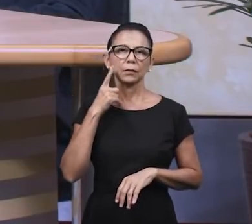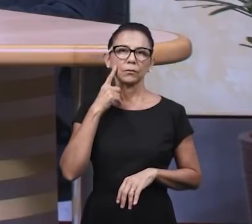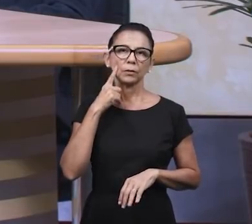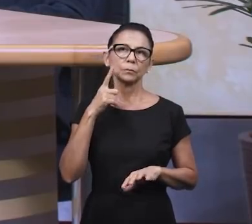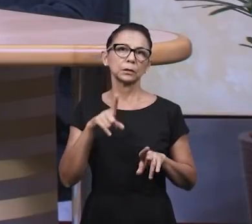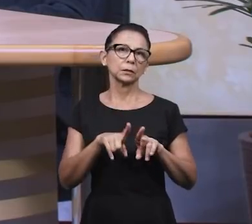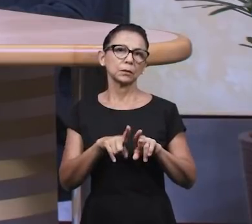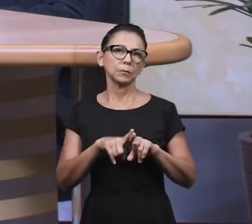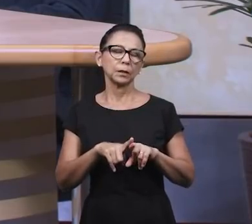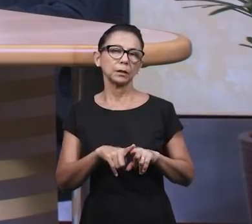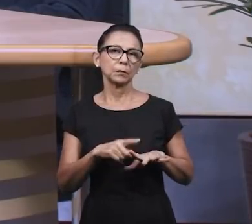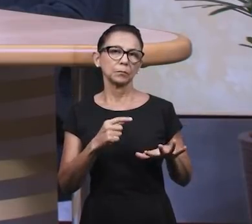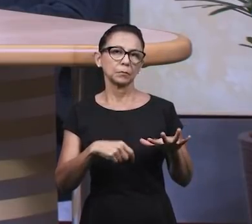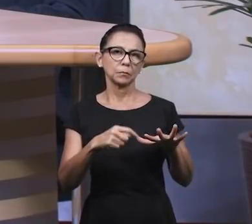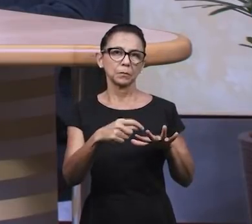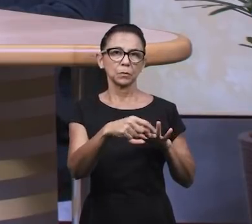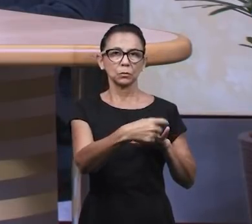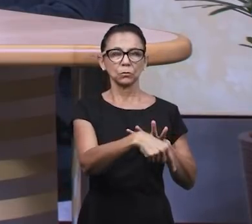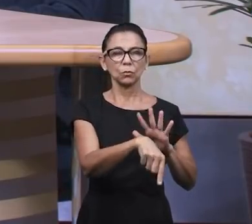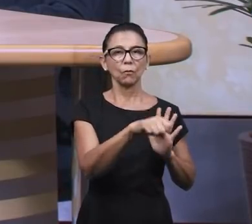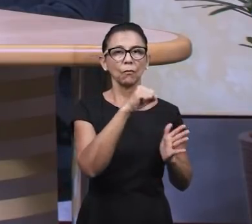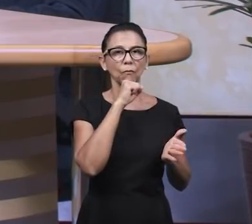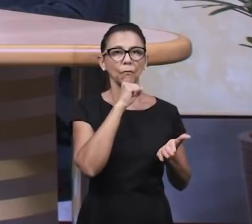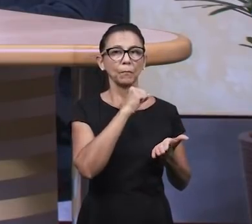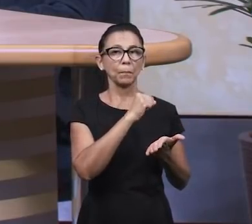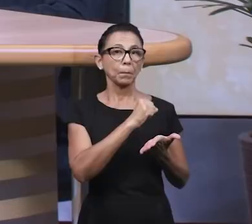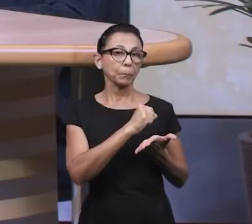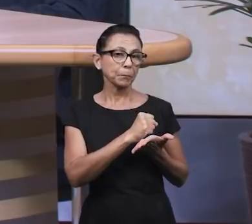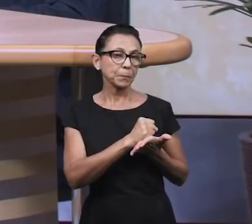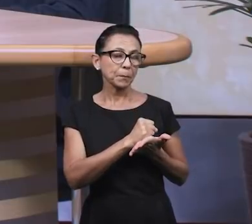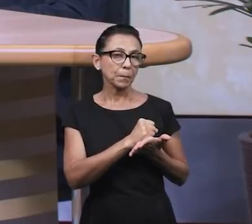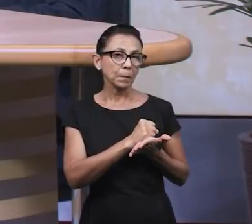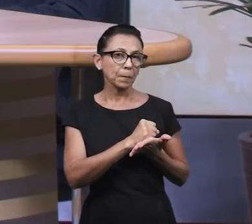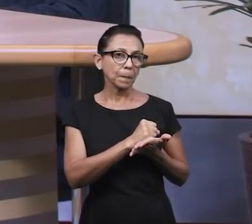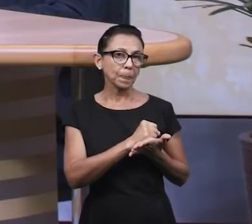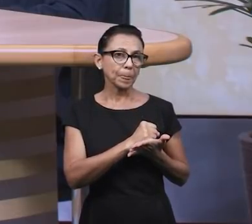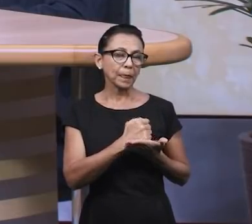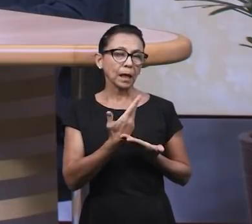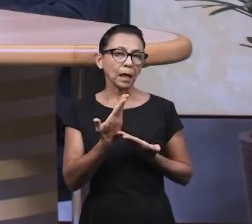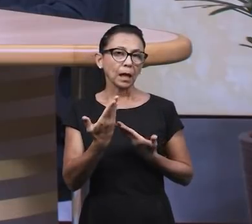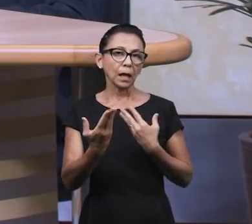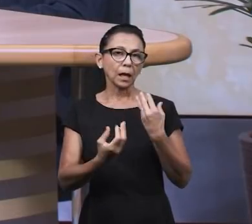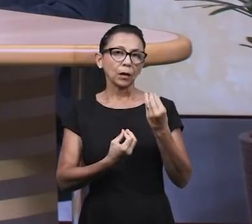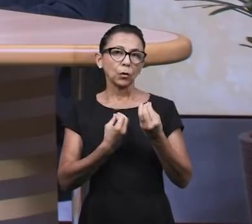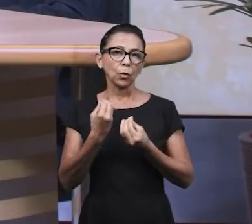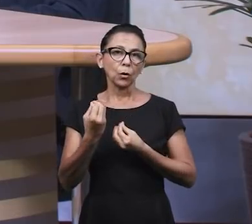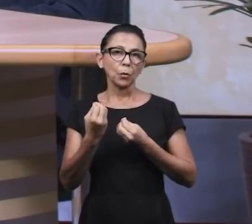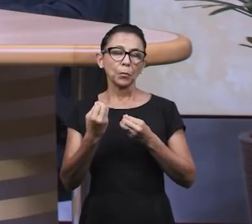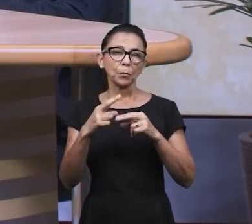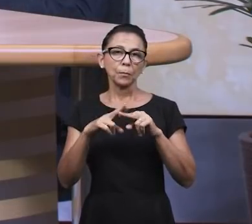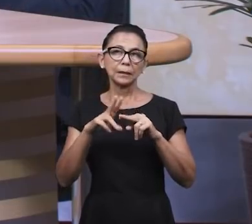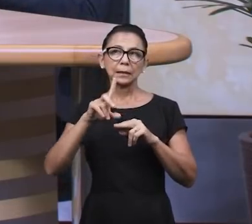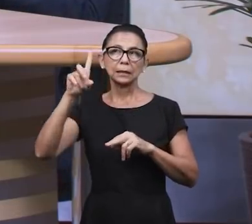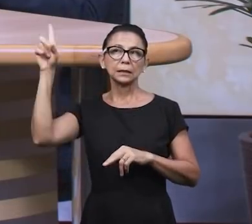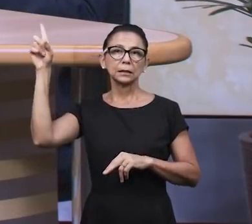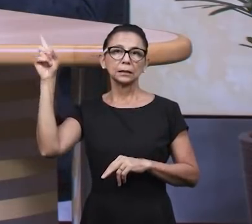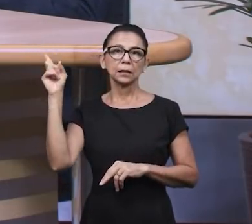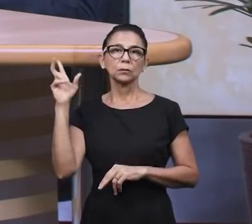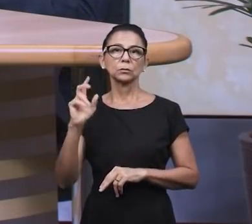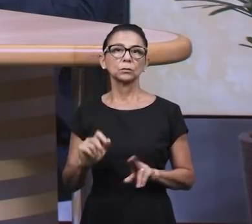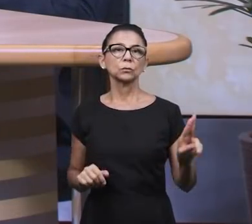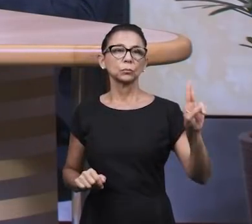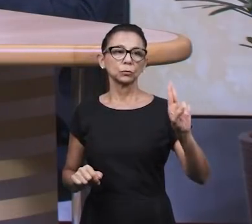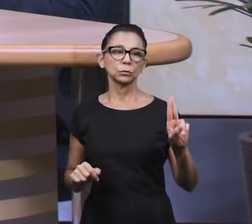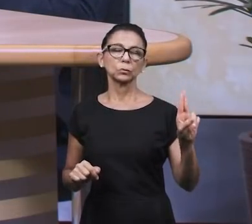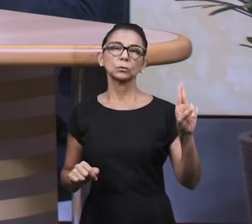em personagens do Velho Testamento, na condição em que Deus os usou para grandes projetos